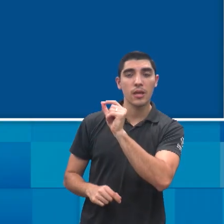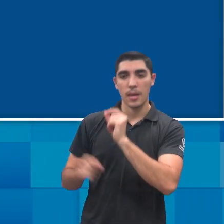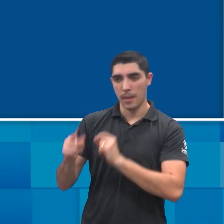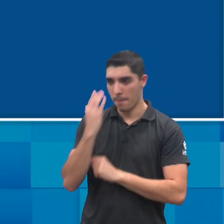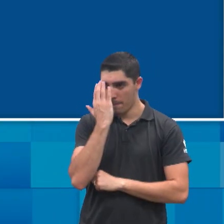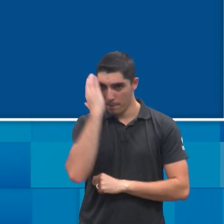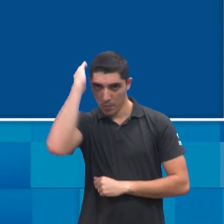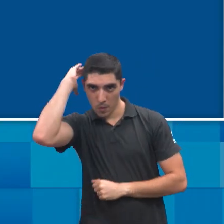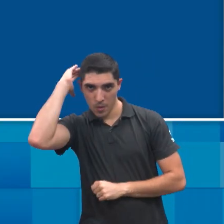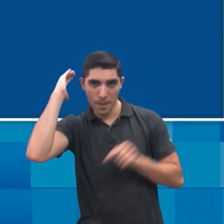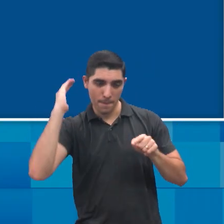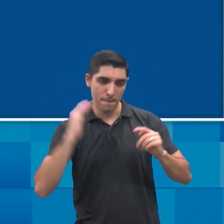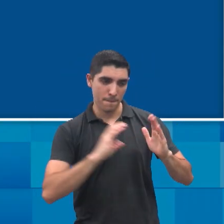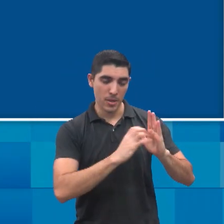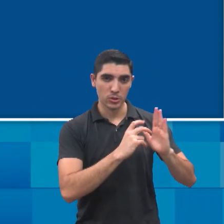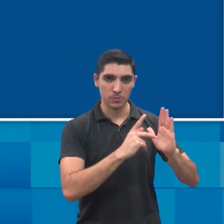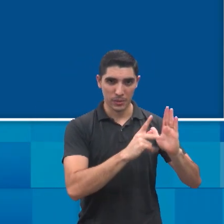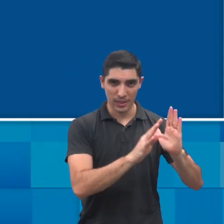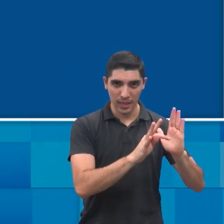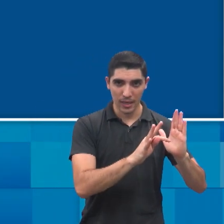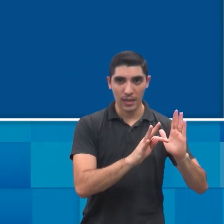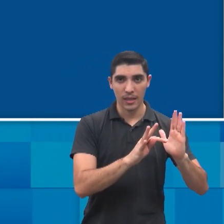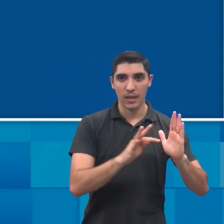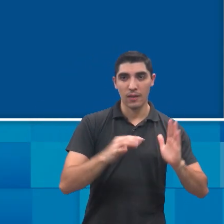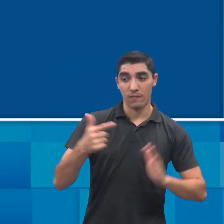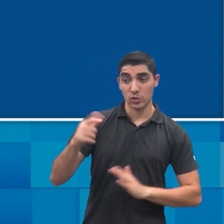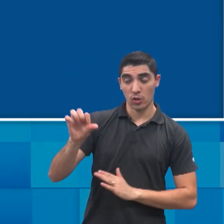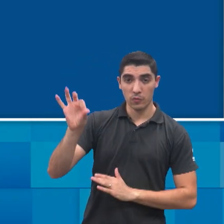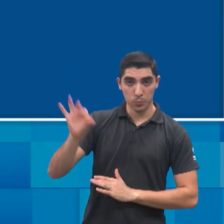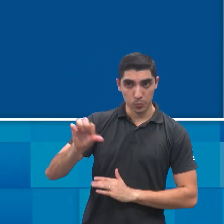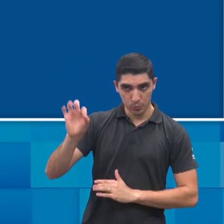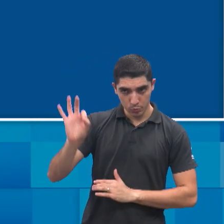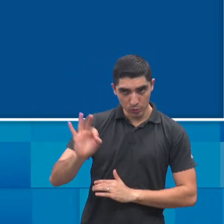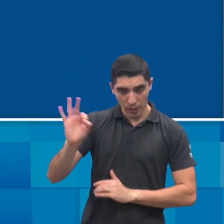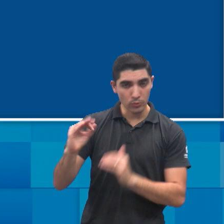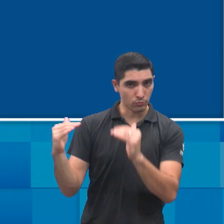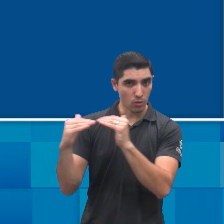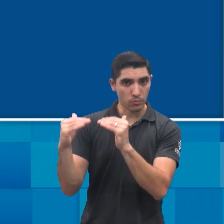PT 29% e o vereador Tomás e o PT